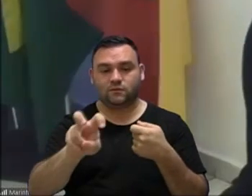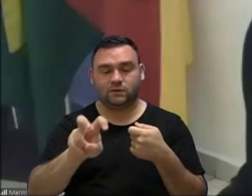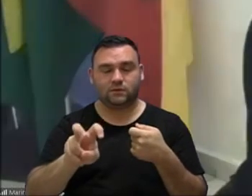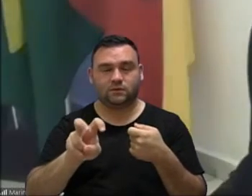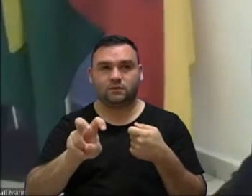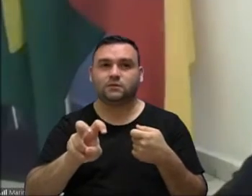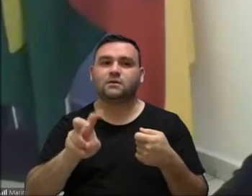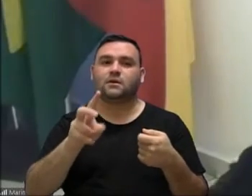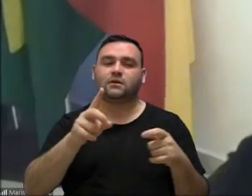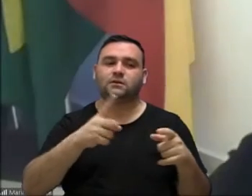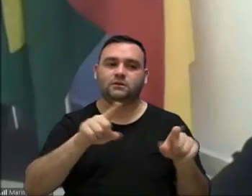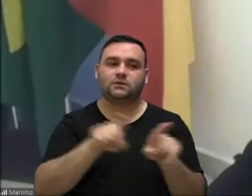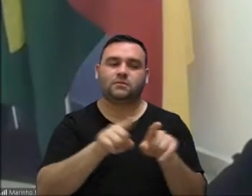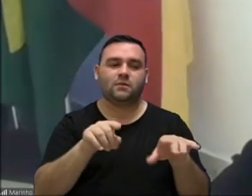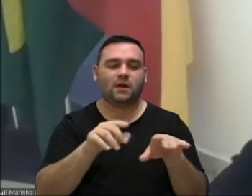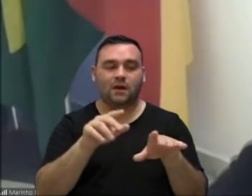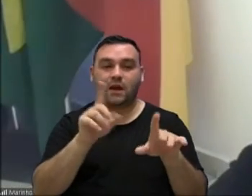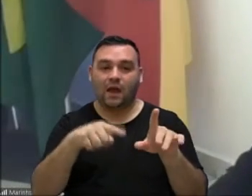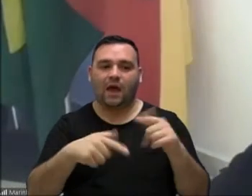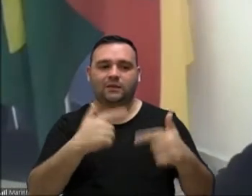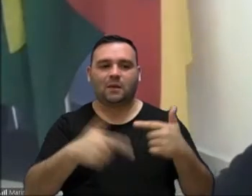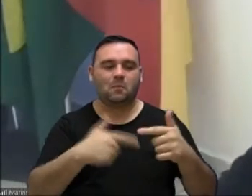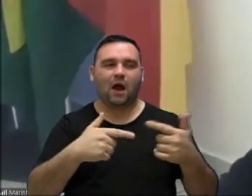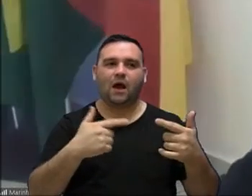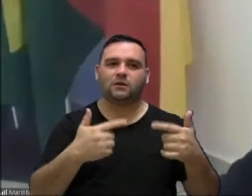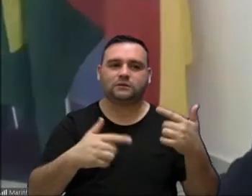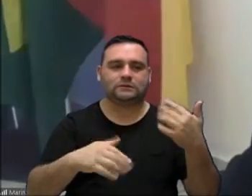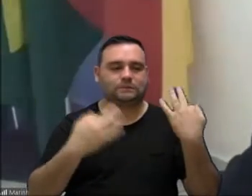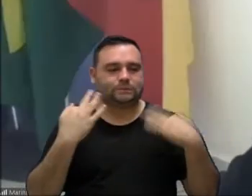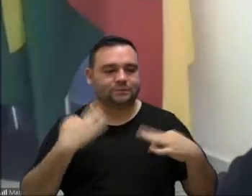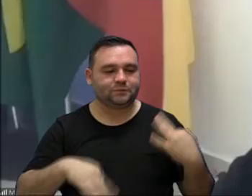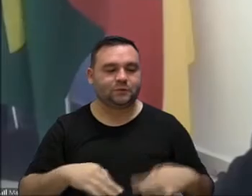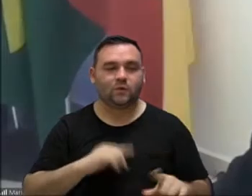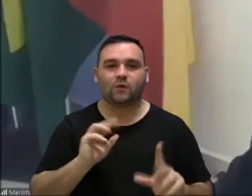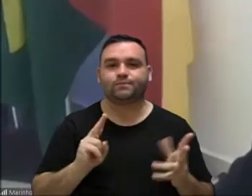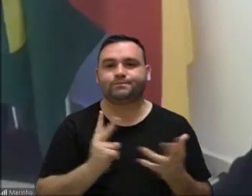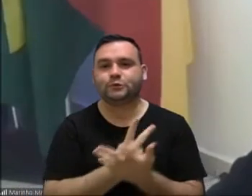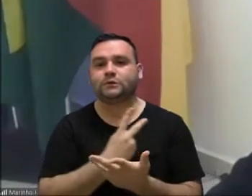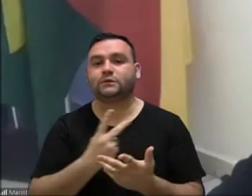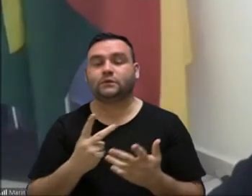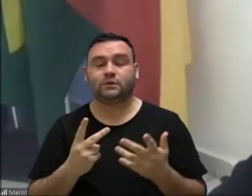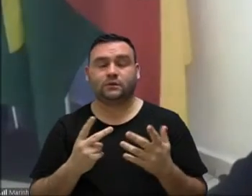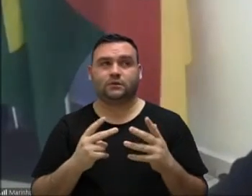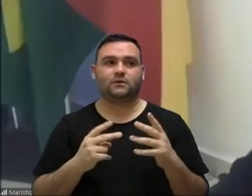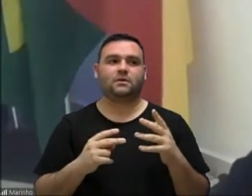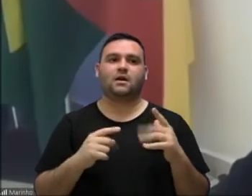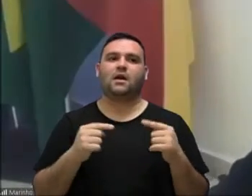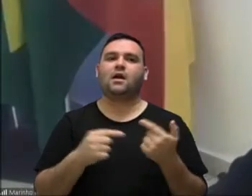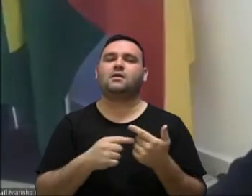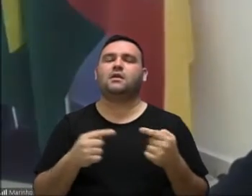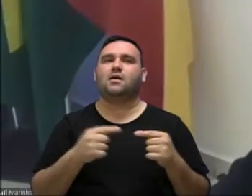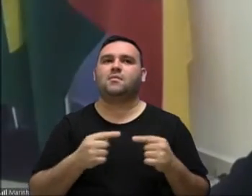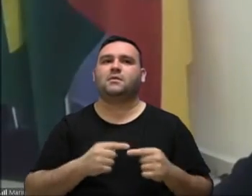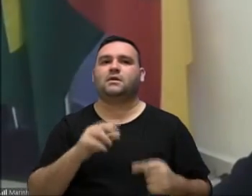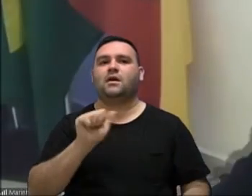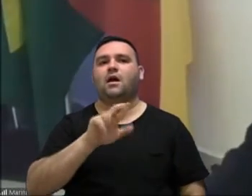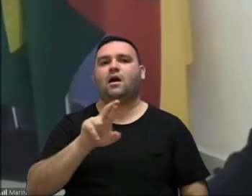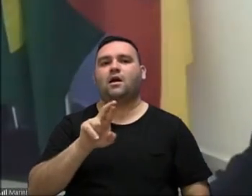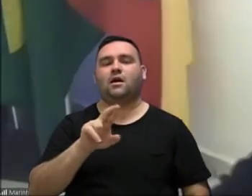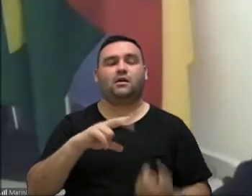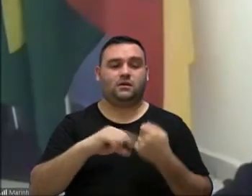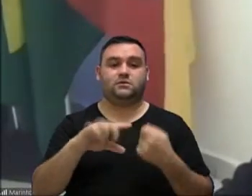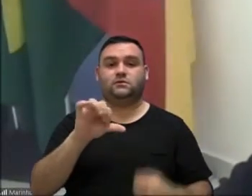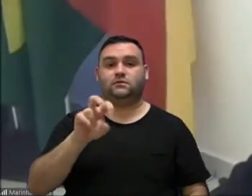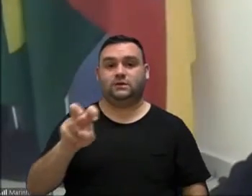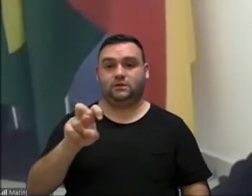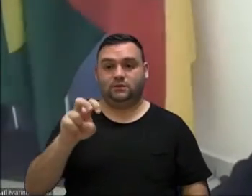e que para os acidentes de trabalho para efeito deste capítulo artigo 95 3